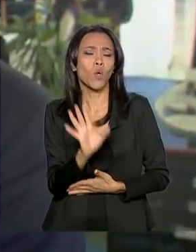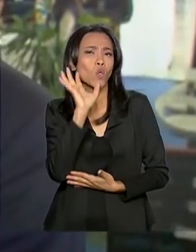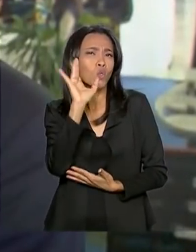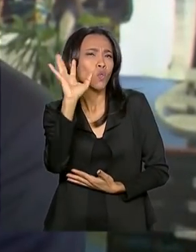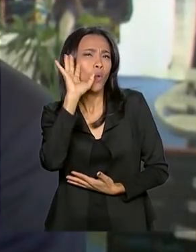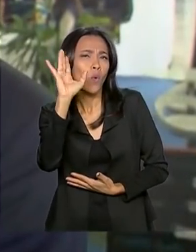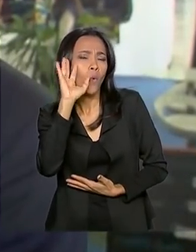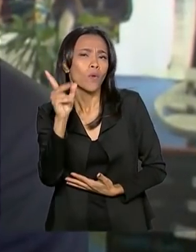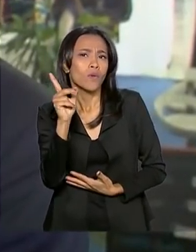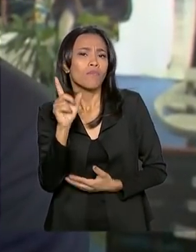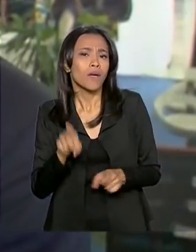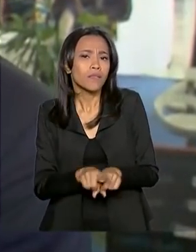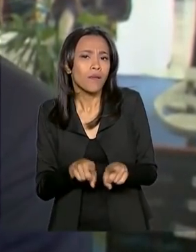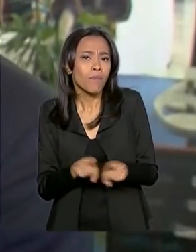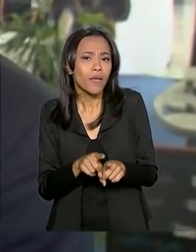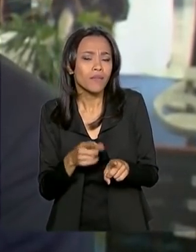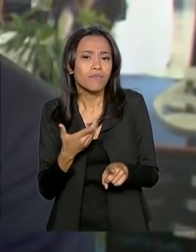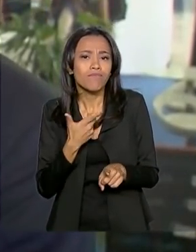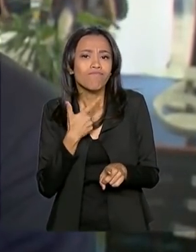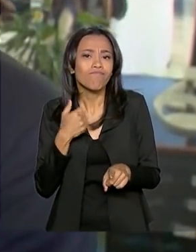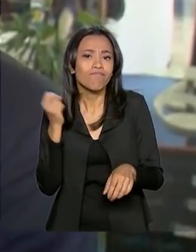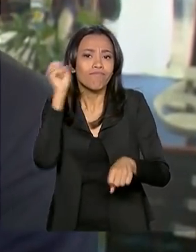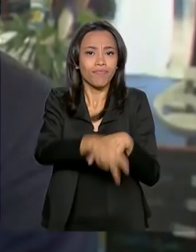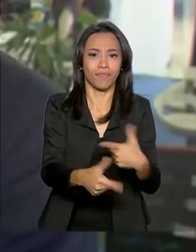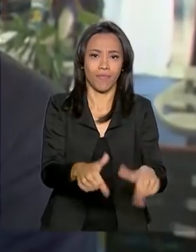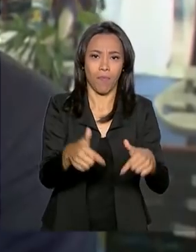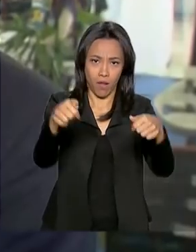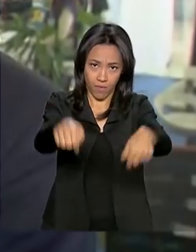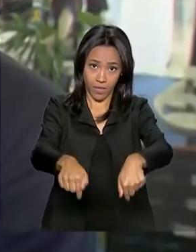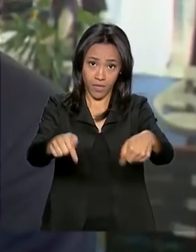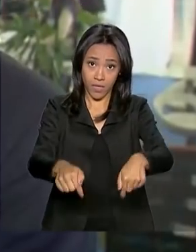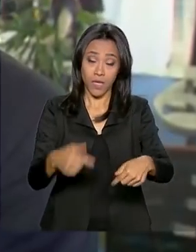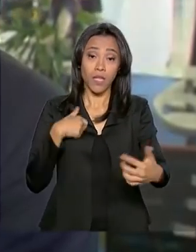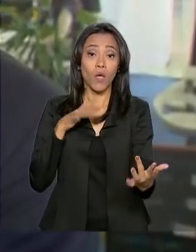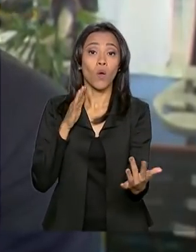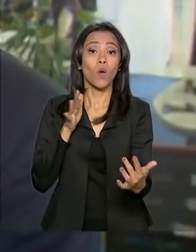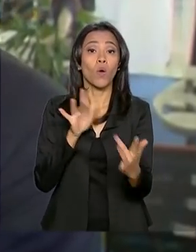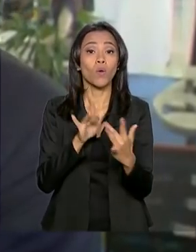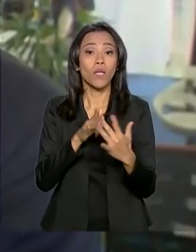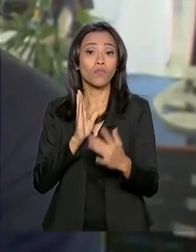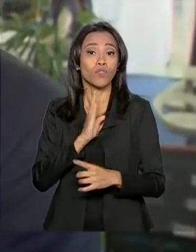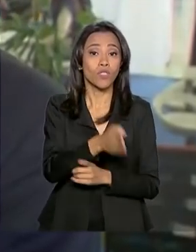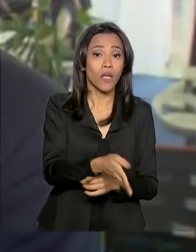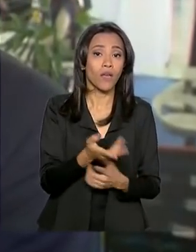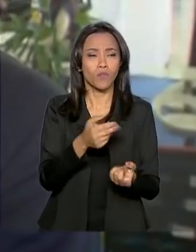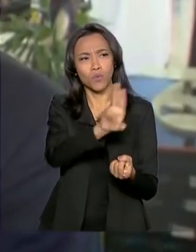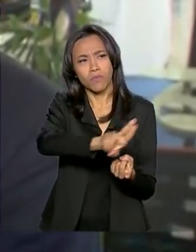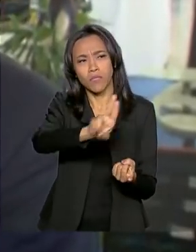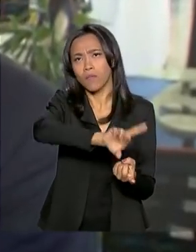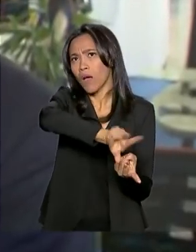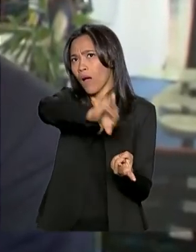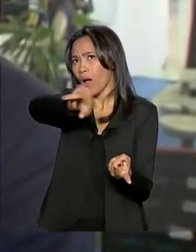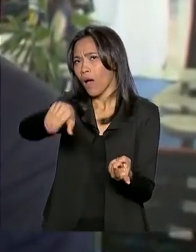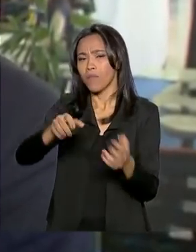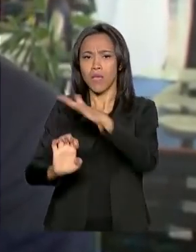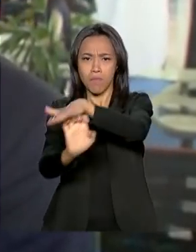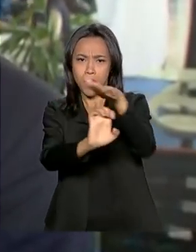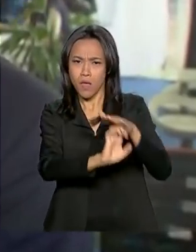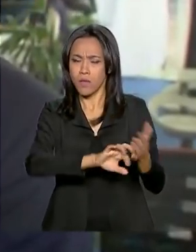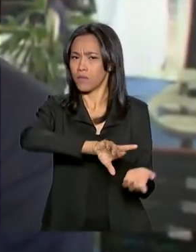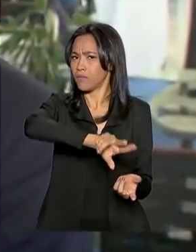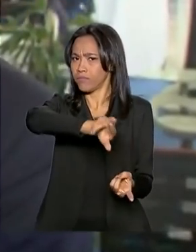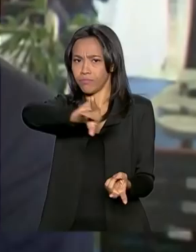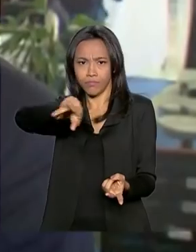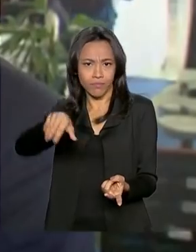mas realizar o sonho de ser inserido no mercado profissional. Aqui ele tem um contato direto com instituições de ensino, palestras, empresas e